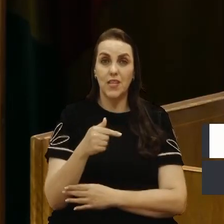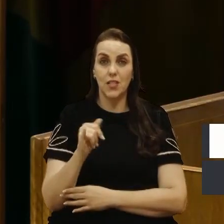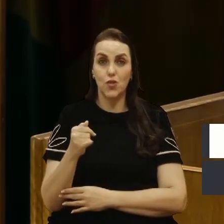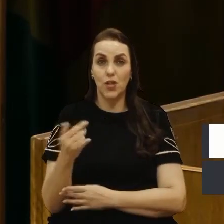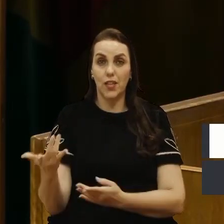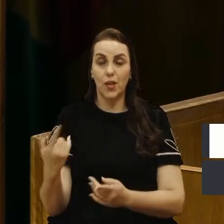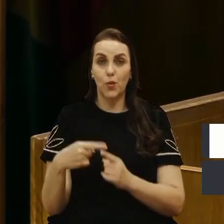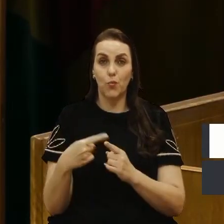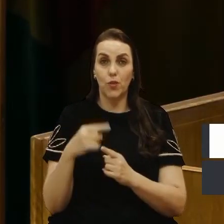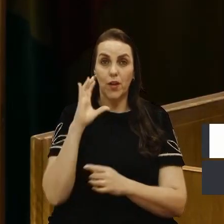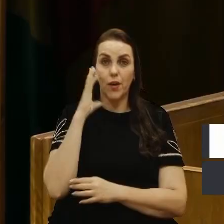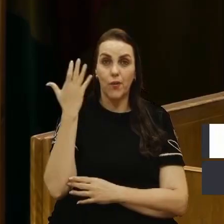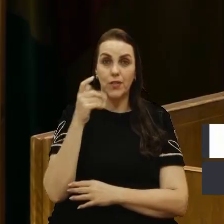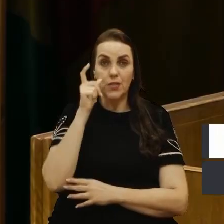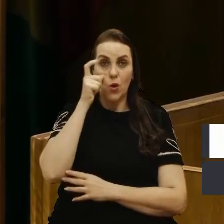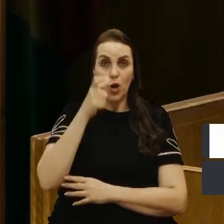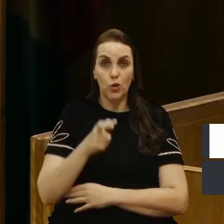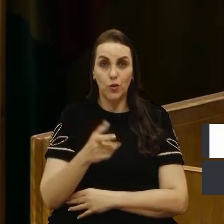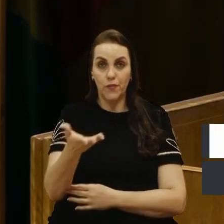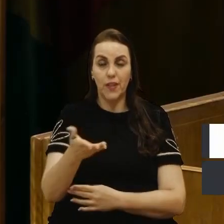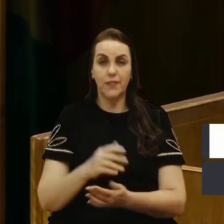Porque deu aquela situação no Ordovás.